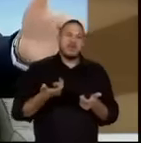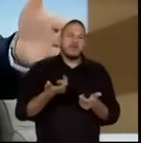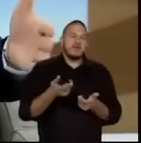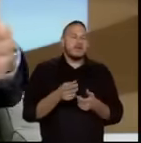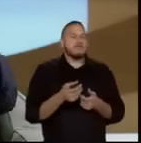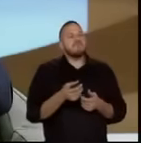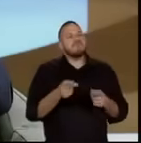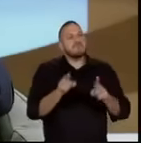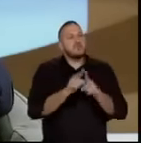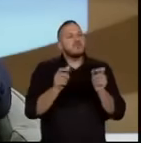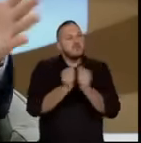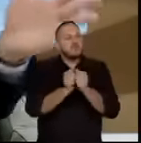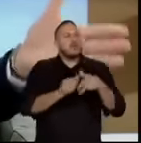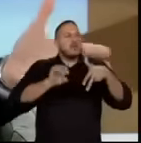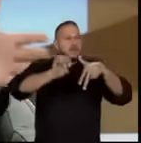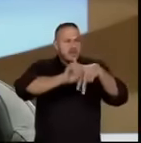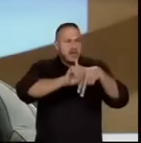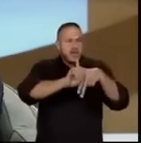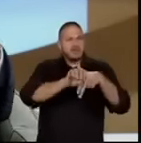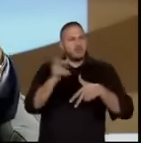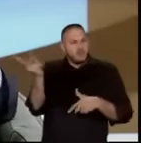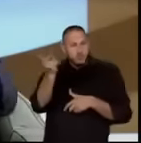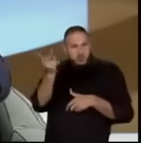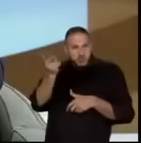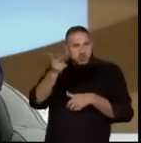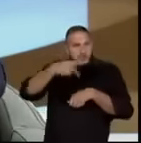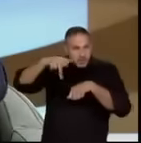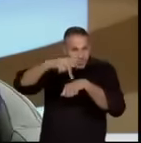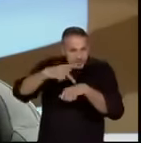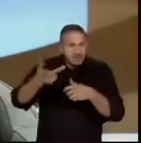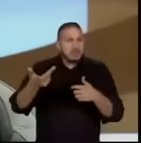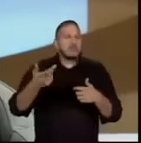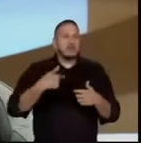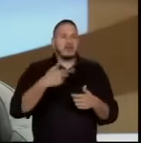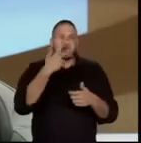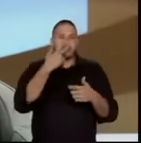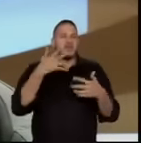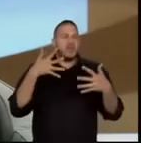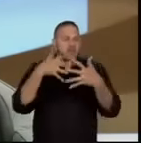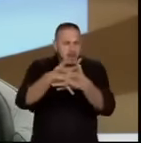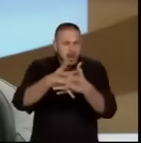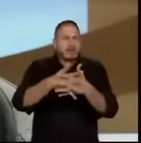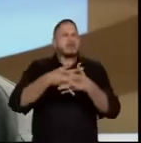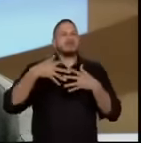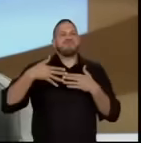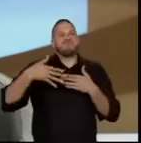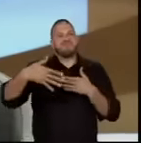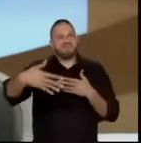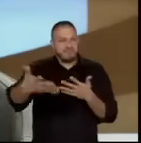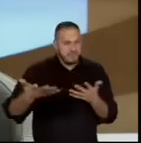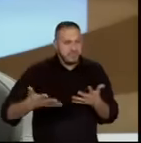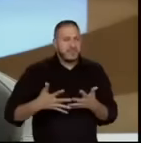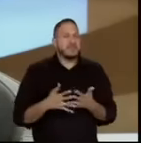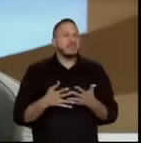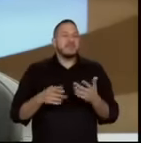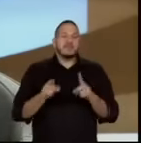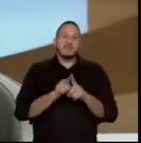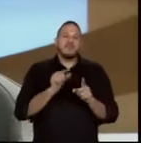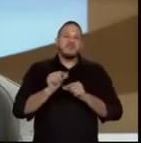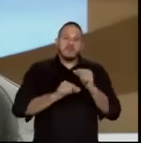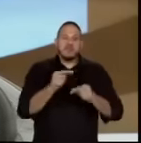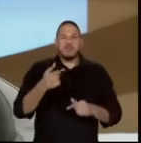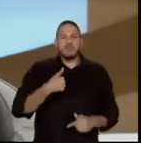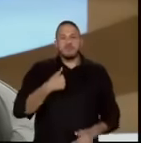com as embaixadas dos dois países, criou-se esse impasse e que perdurou no tempo. Então, o que eu